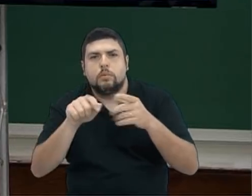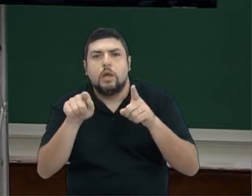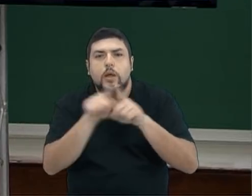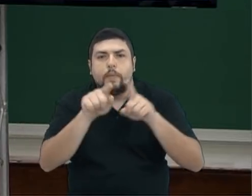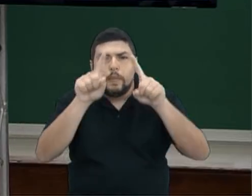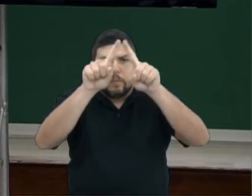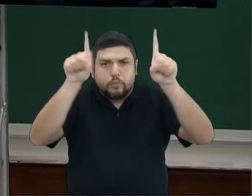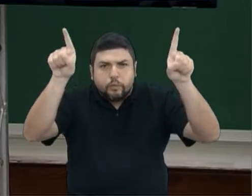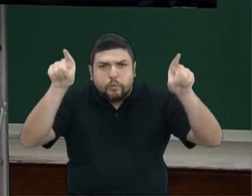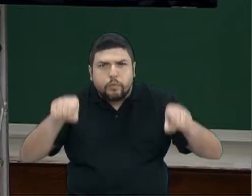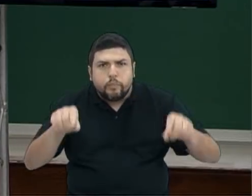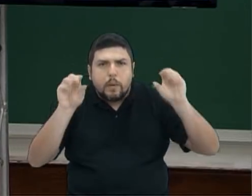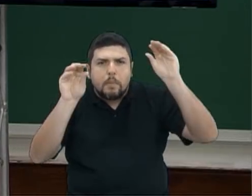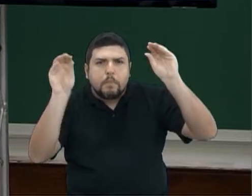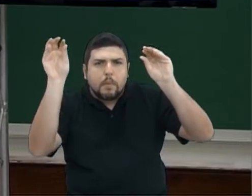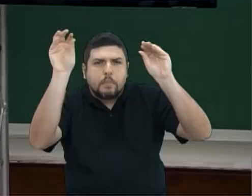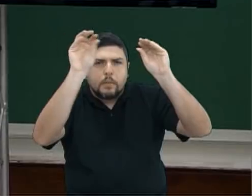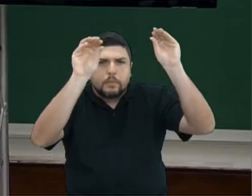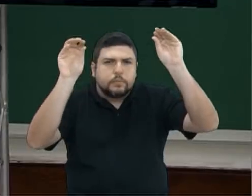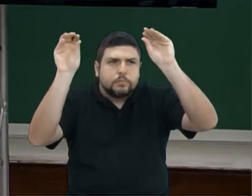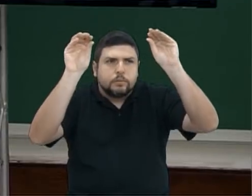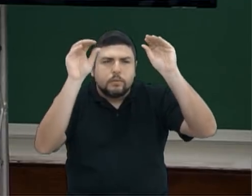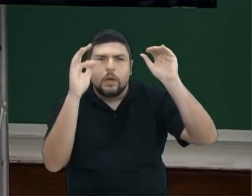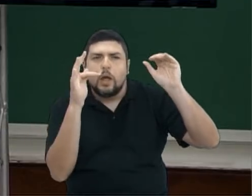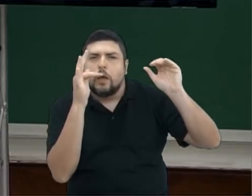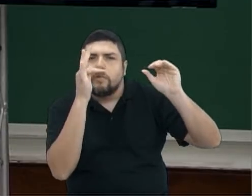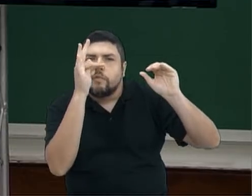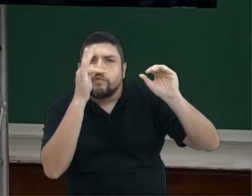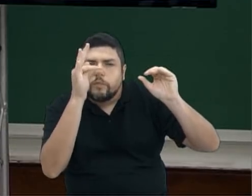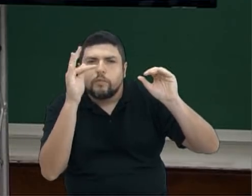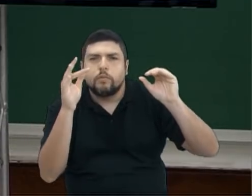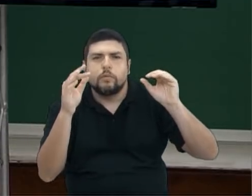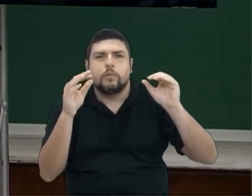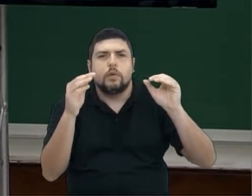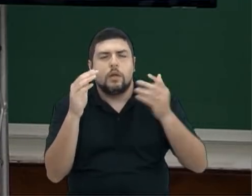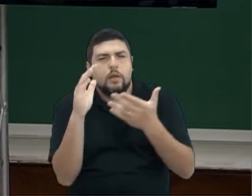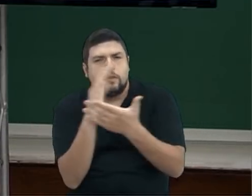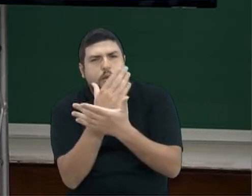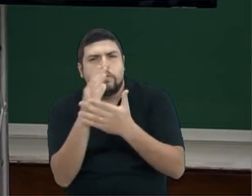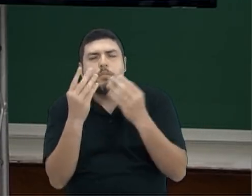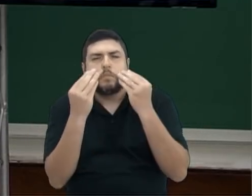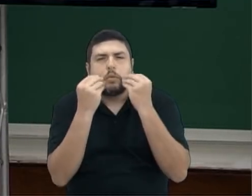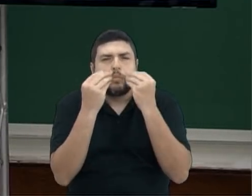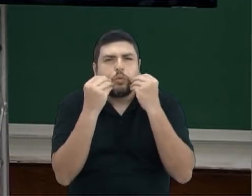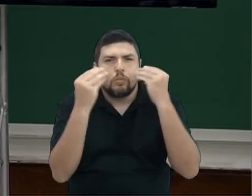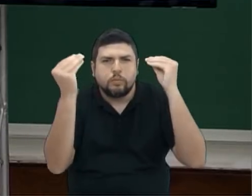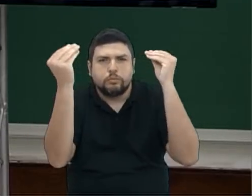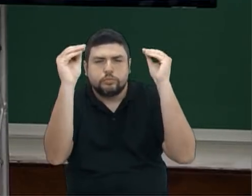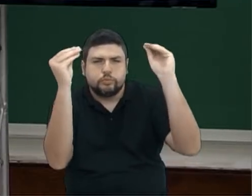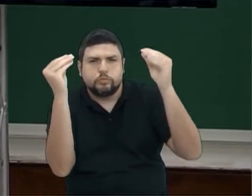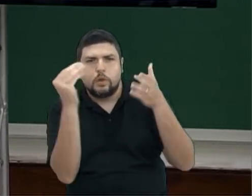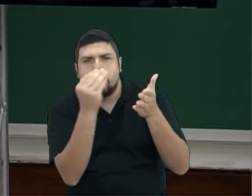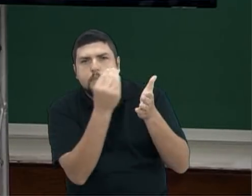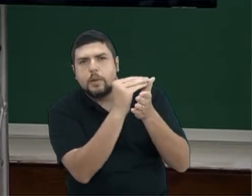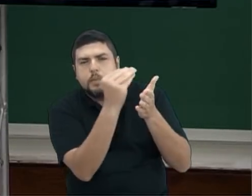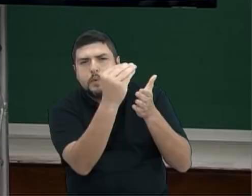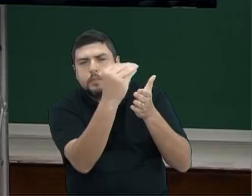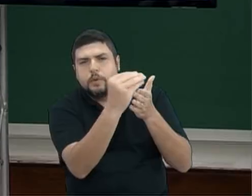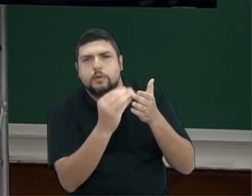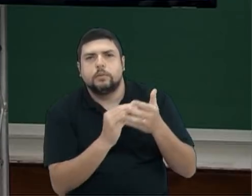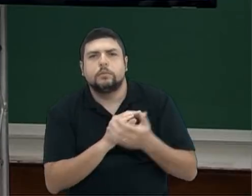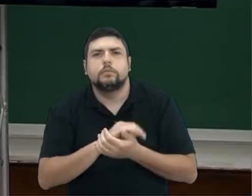um recadinho. Então, essa é a tentativa de imitar a página de um diário. Vocês observam que tem lá em